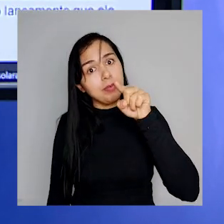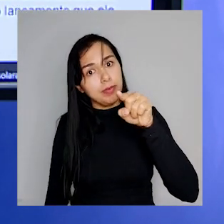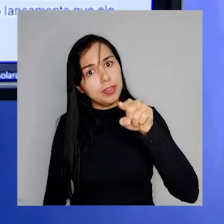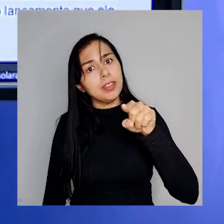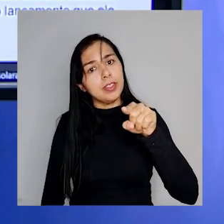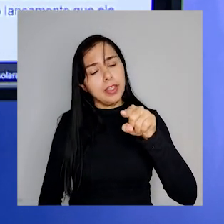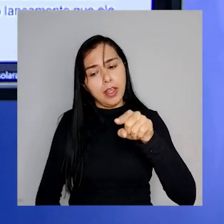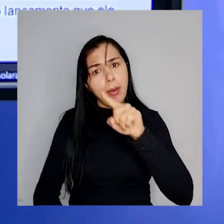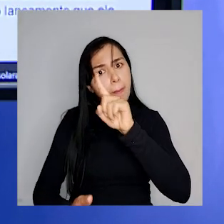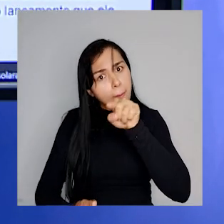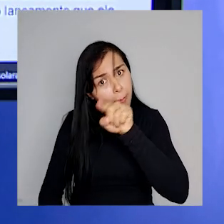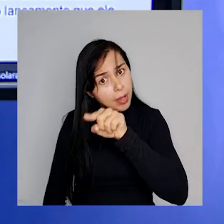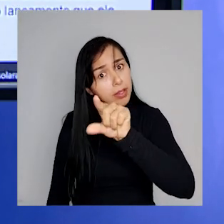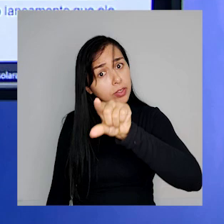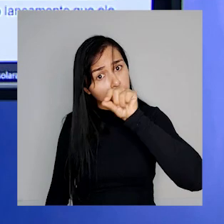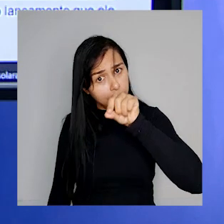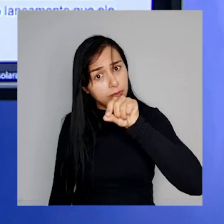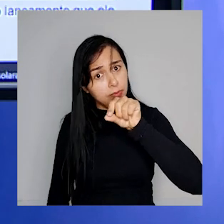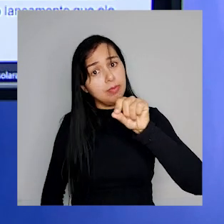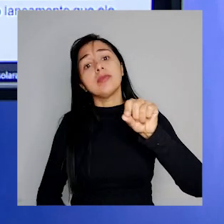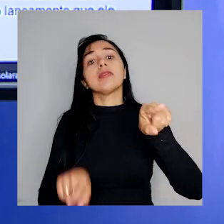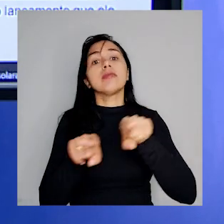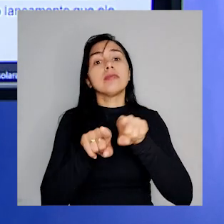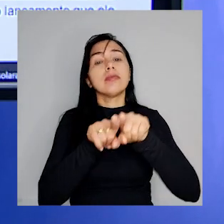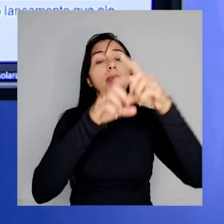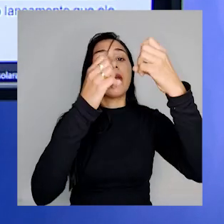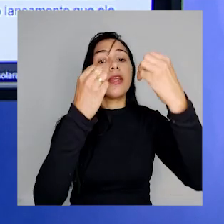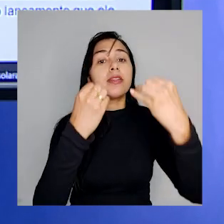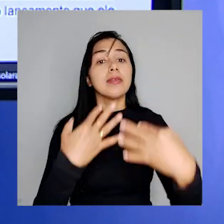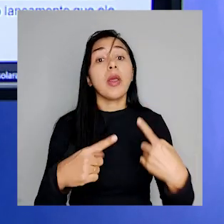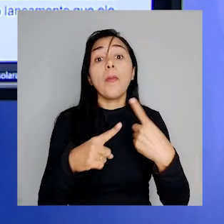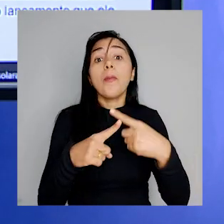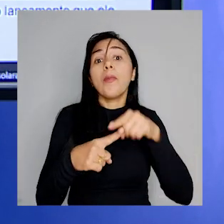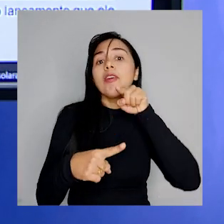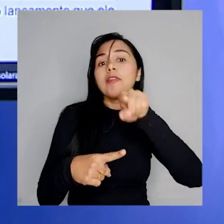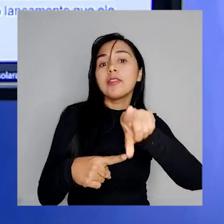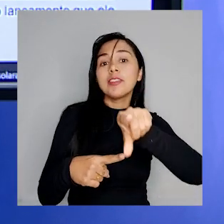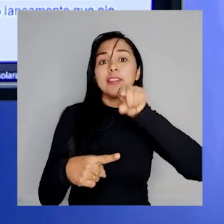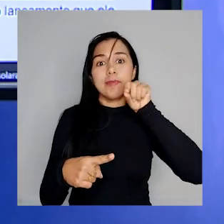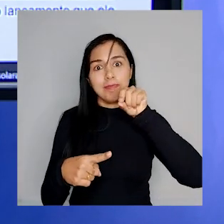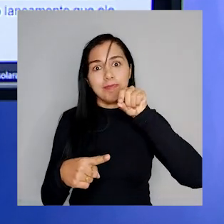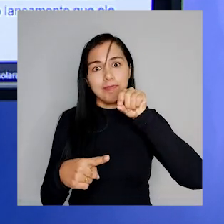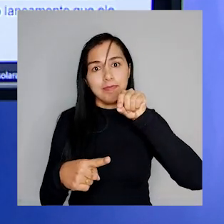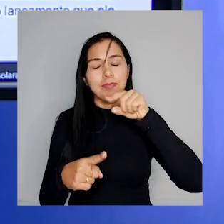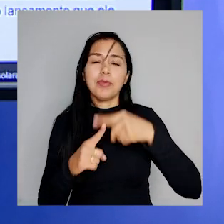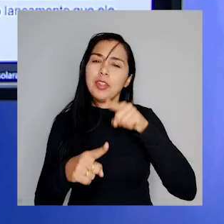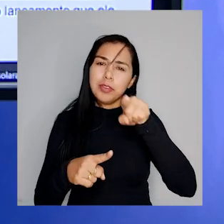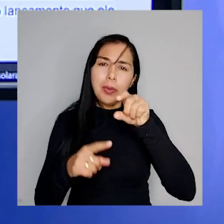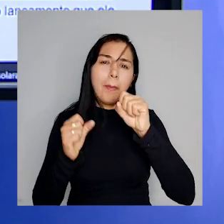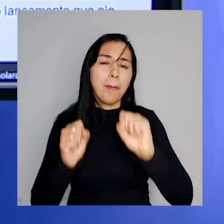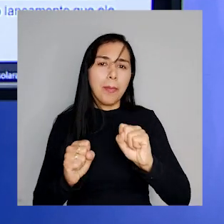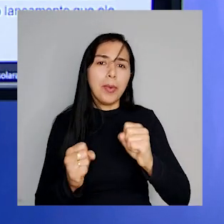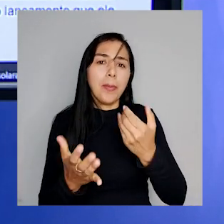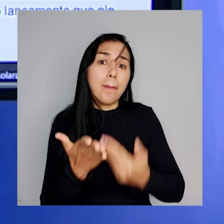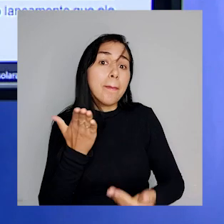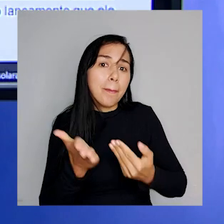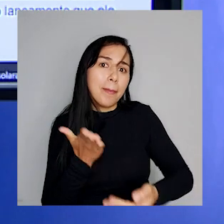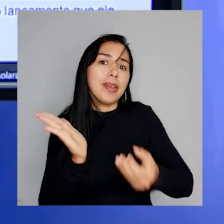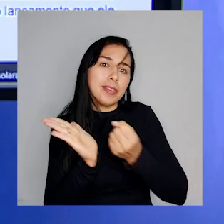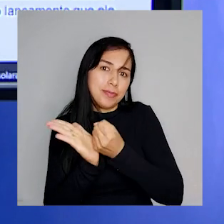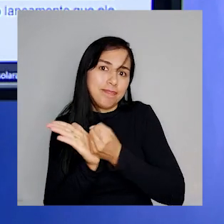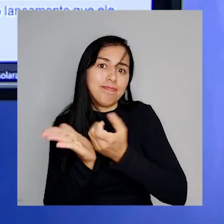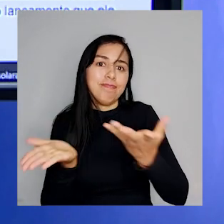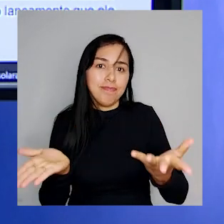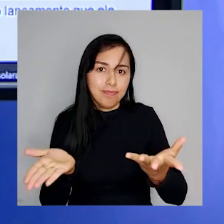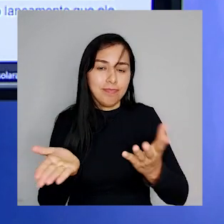pelo menos uma justificativa, porque na hora da correção você pode ser penalizado e não ganhar a